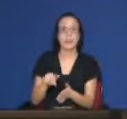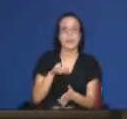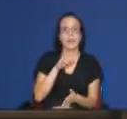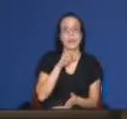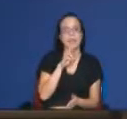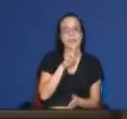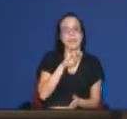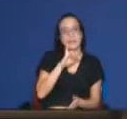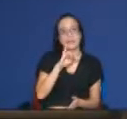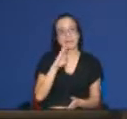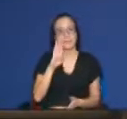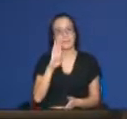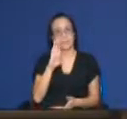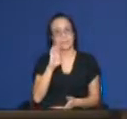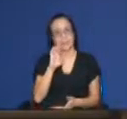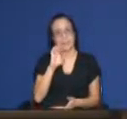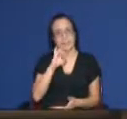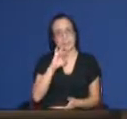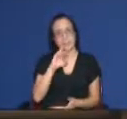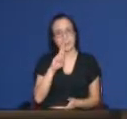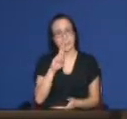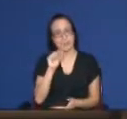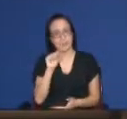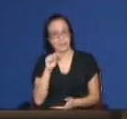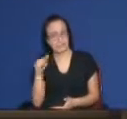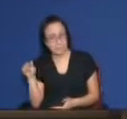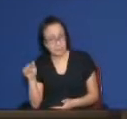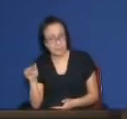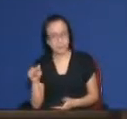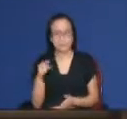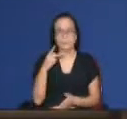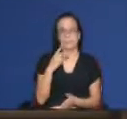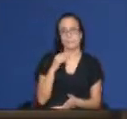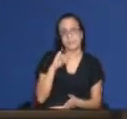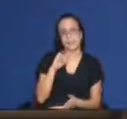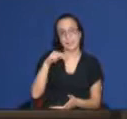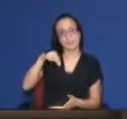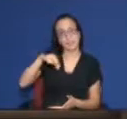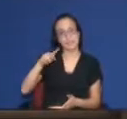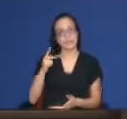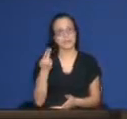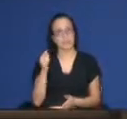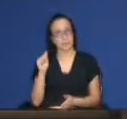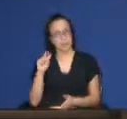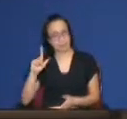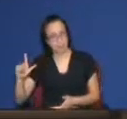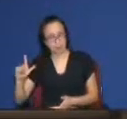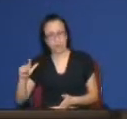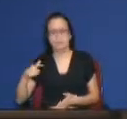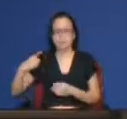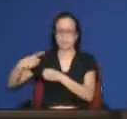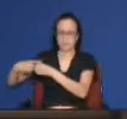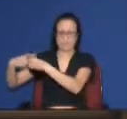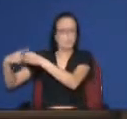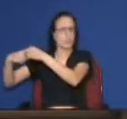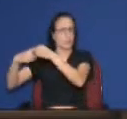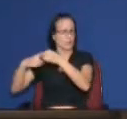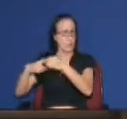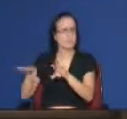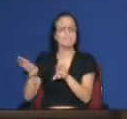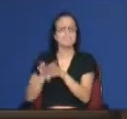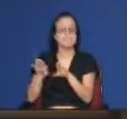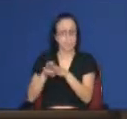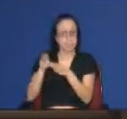manancial local, que compreende aqui os municípios de Araras, Corderópolis, Gero